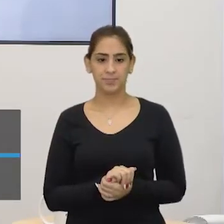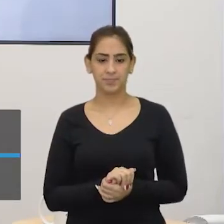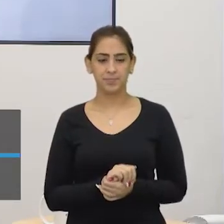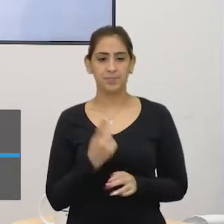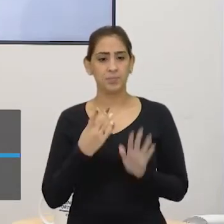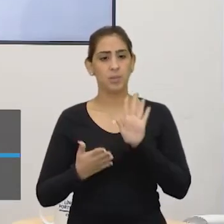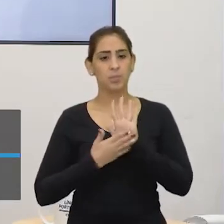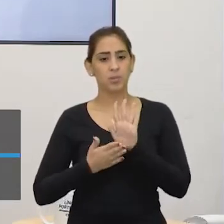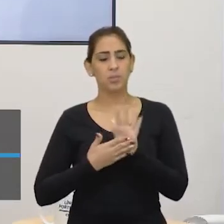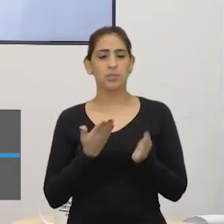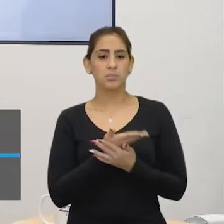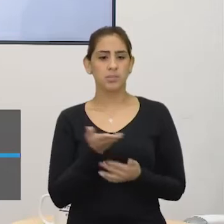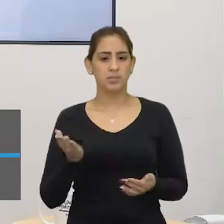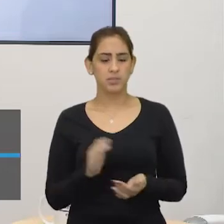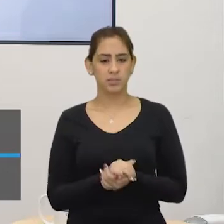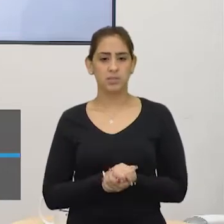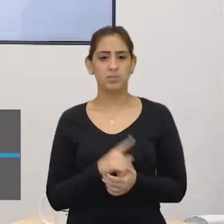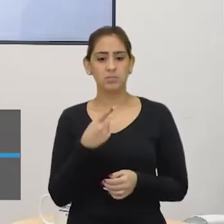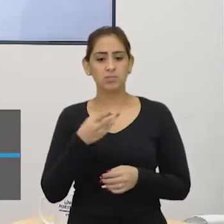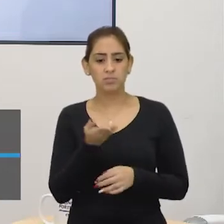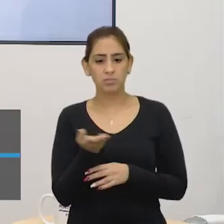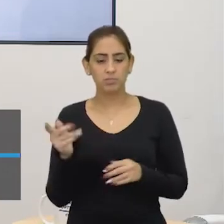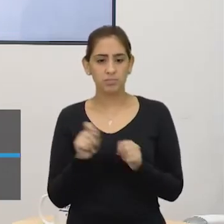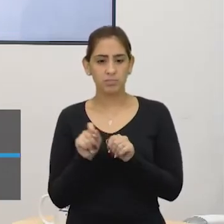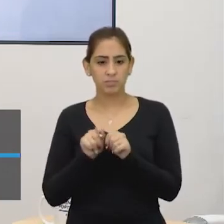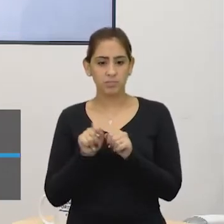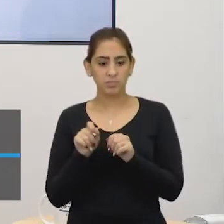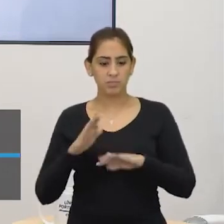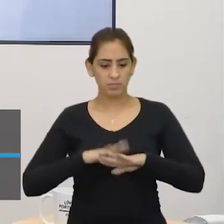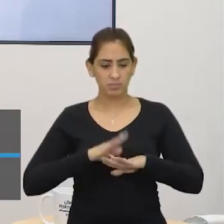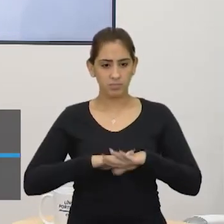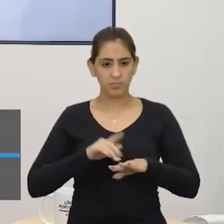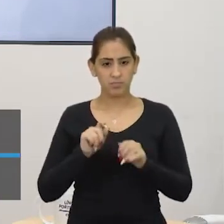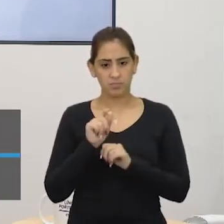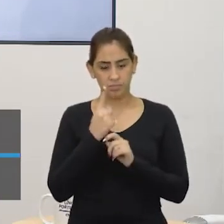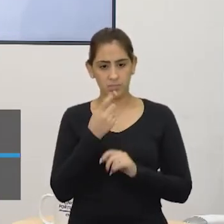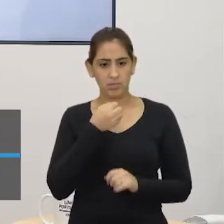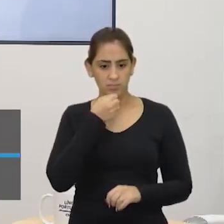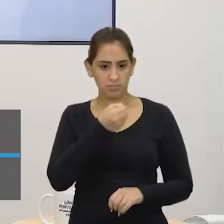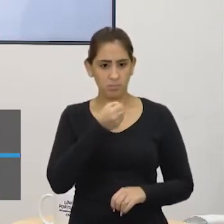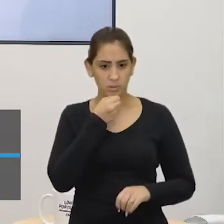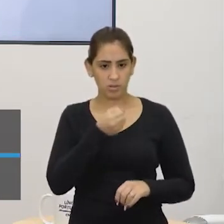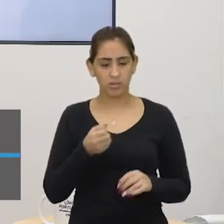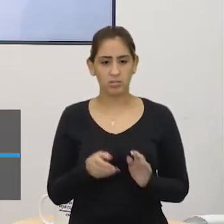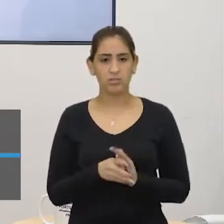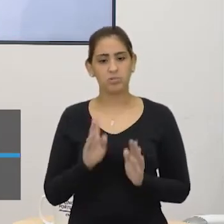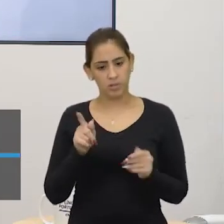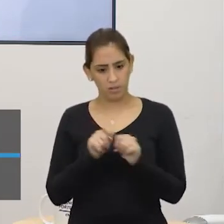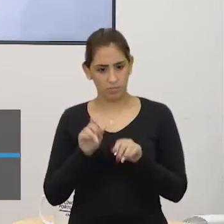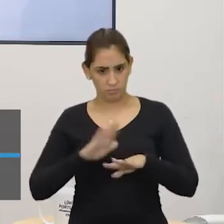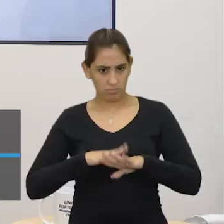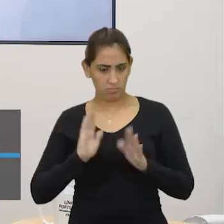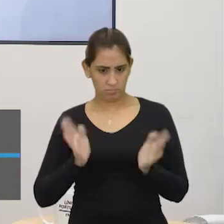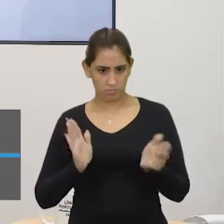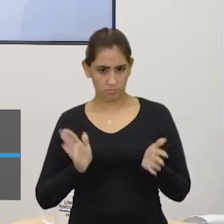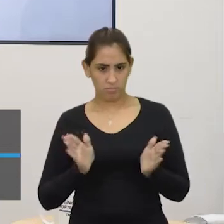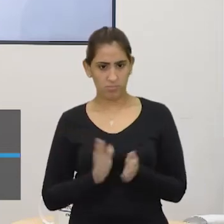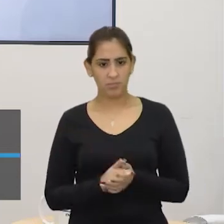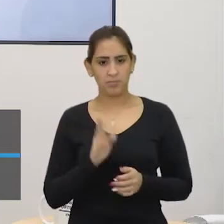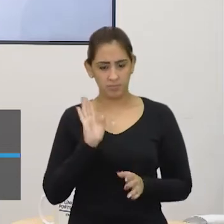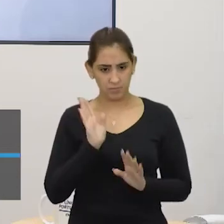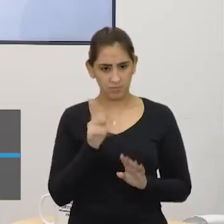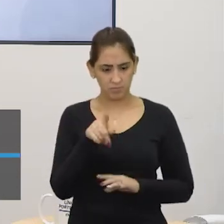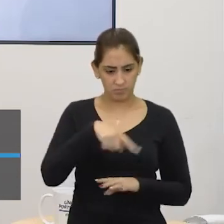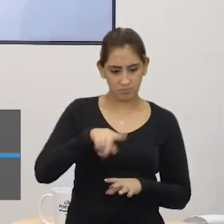Uma proposta para vocês, de que vocês elaborem uma reportagem. Ou, se já elaboraram, pode ter acontecido, caso vocês